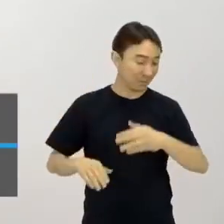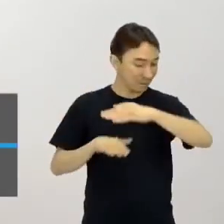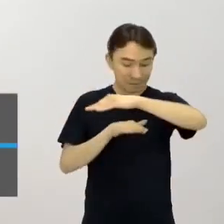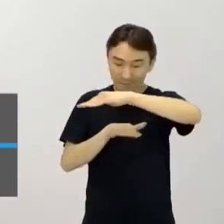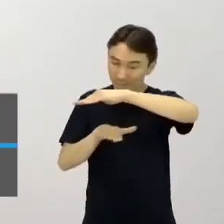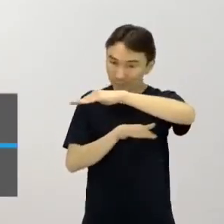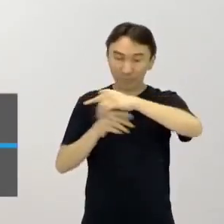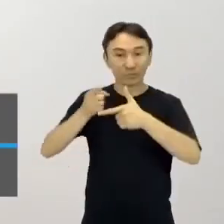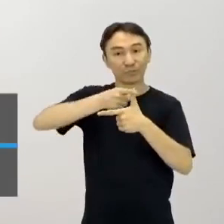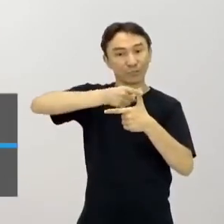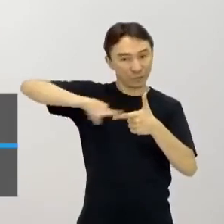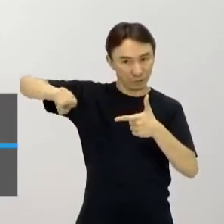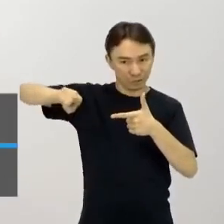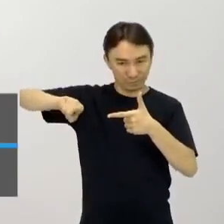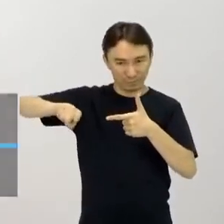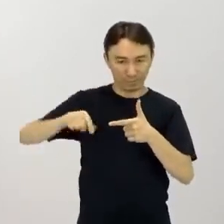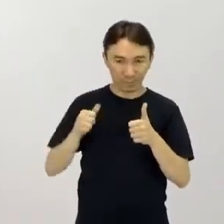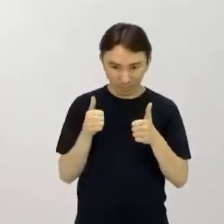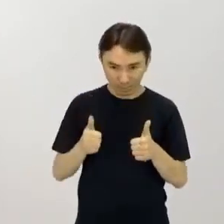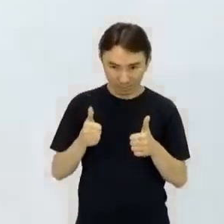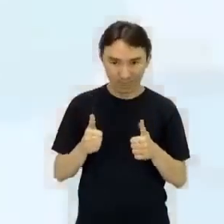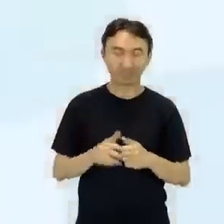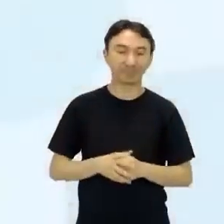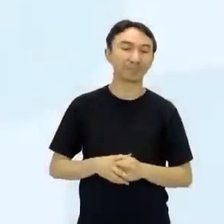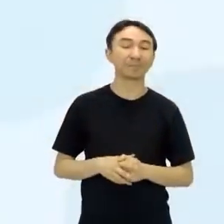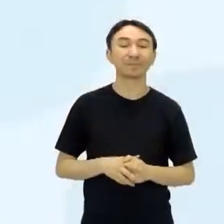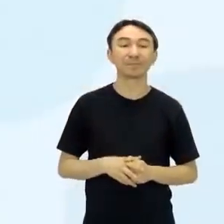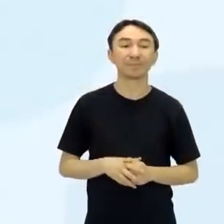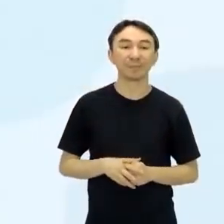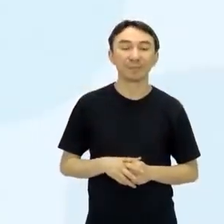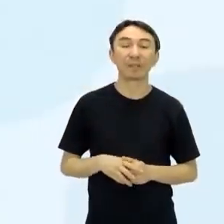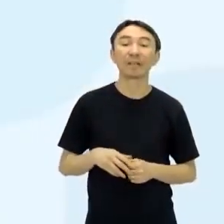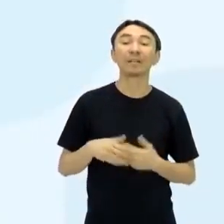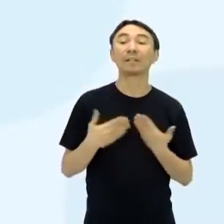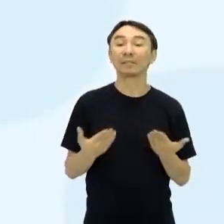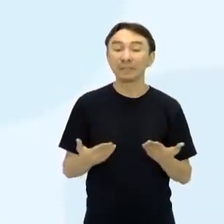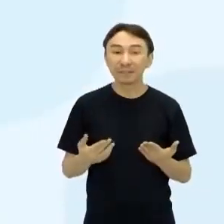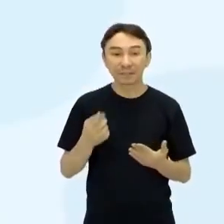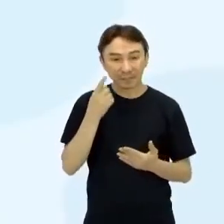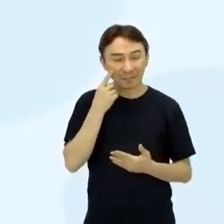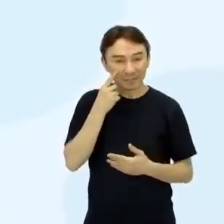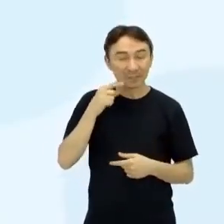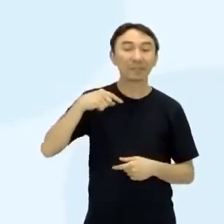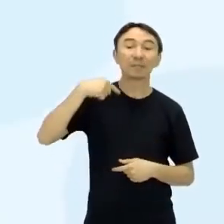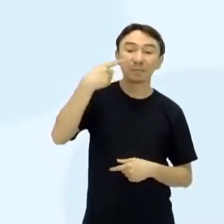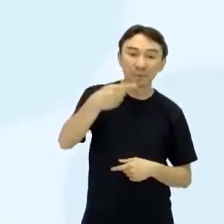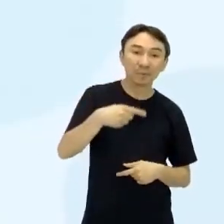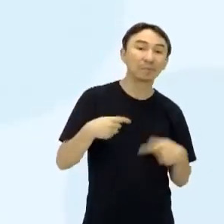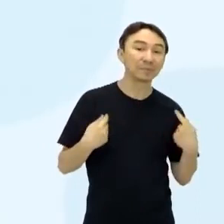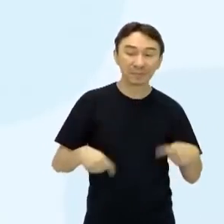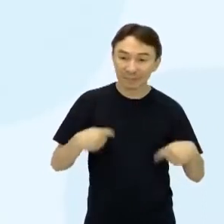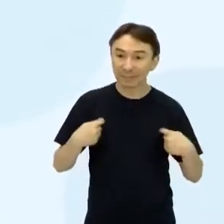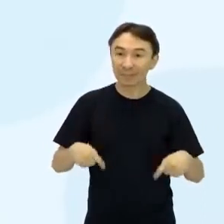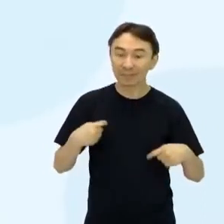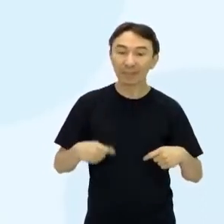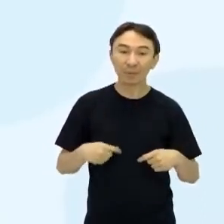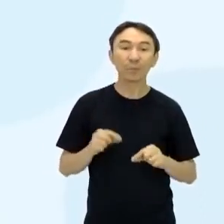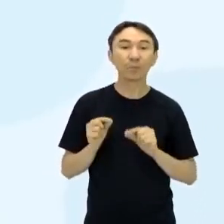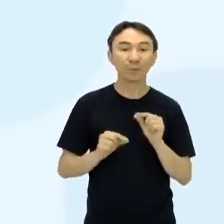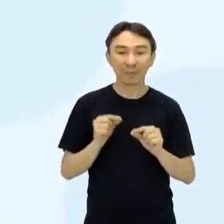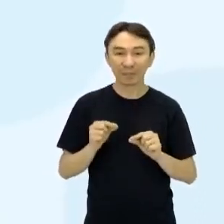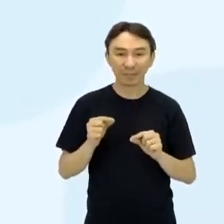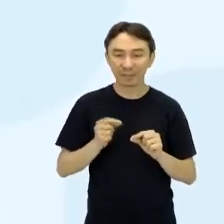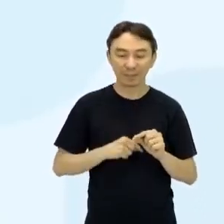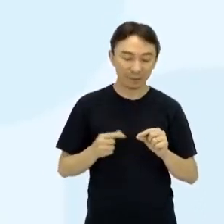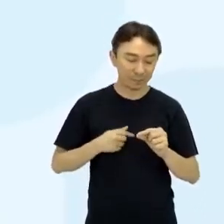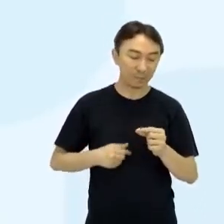todo. Beleza? Vamos continuar. Olha só. Em seguida, o que a gente precisa saber? Quantos pedaços